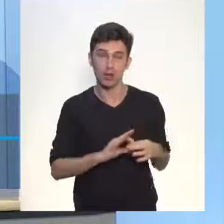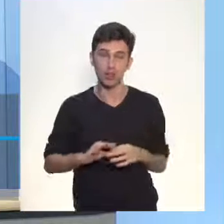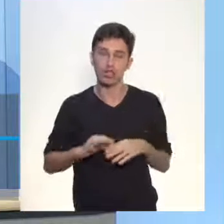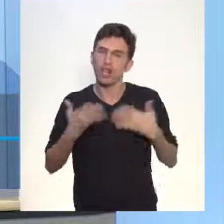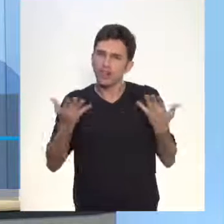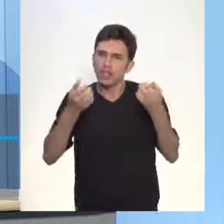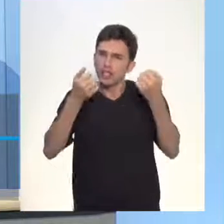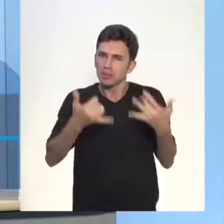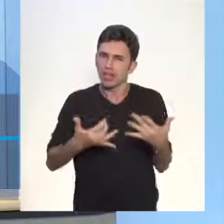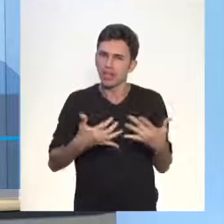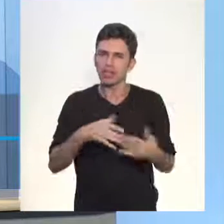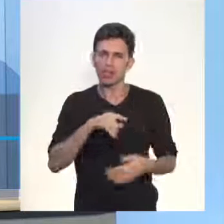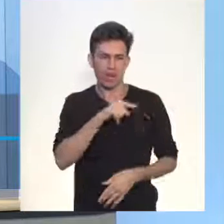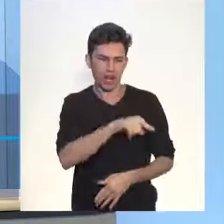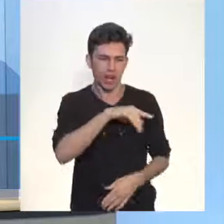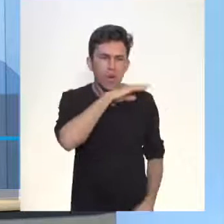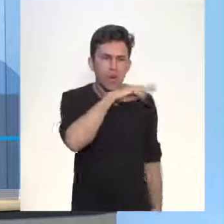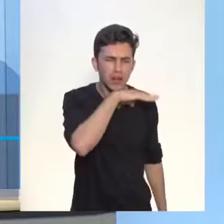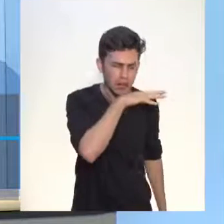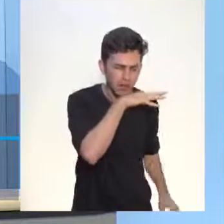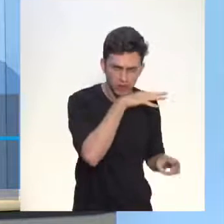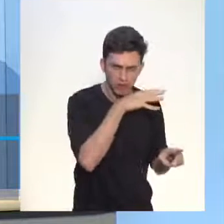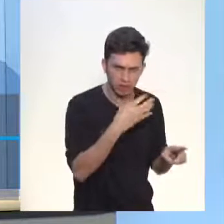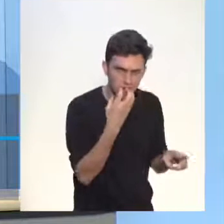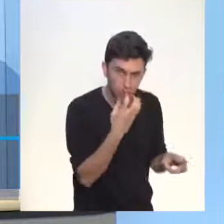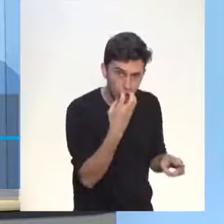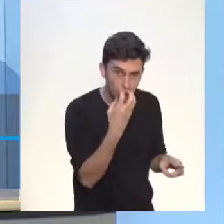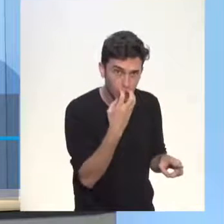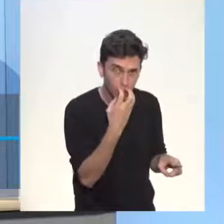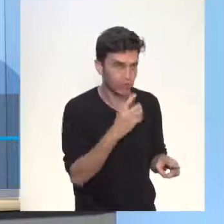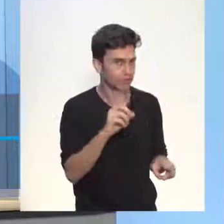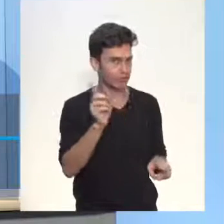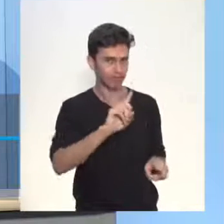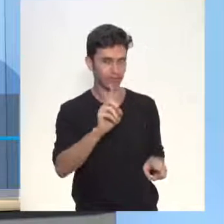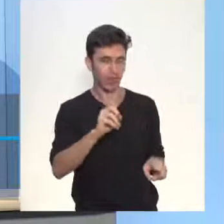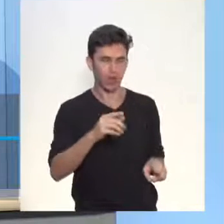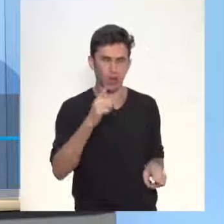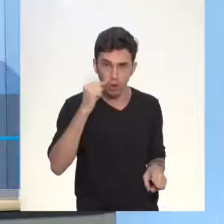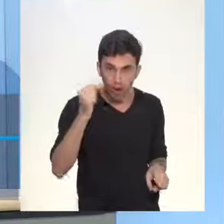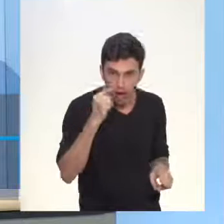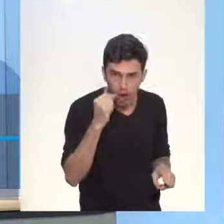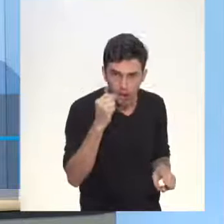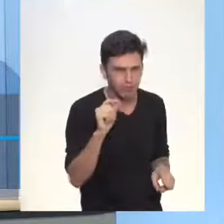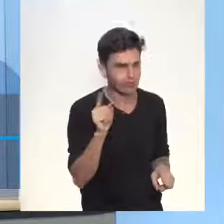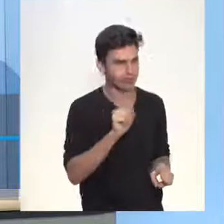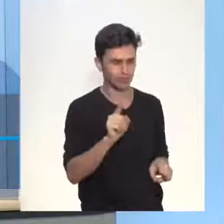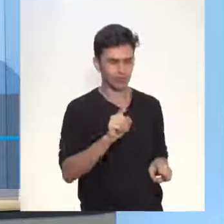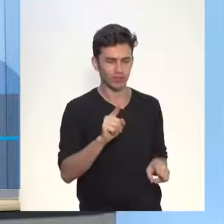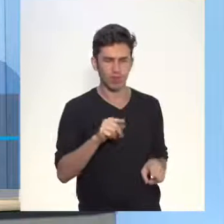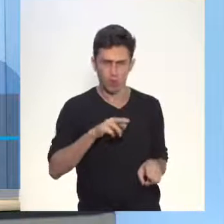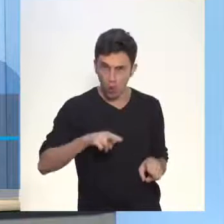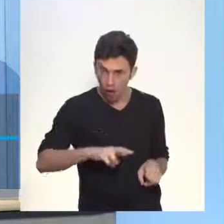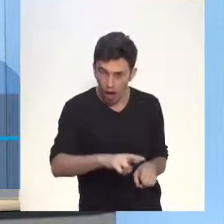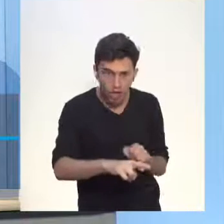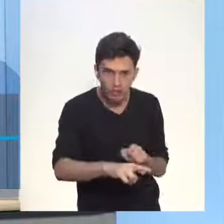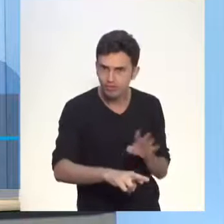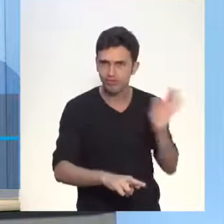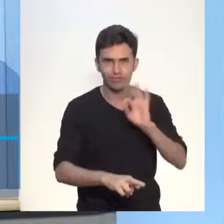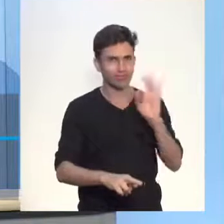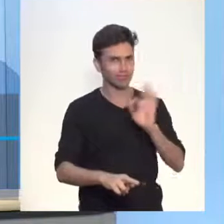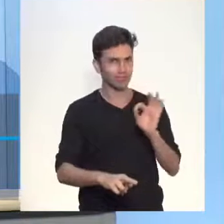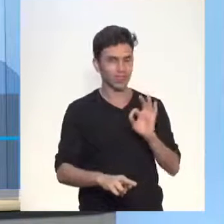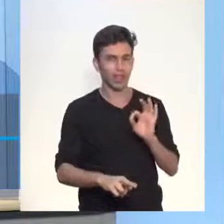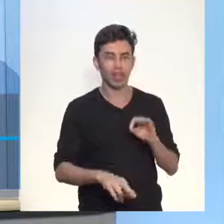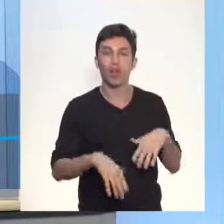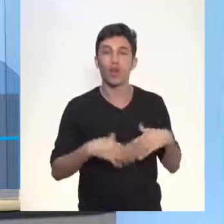nós assim no poema, né? O bicho não era um cão, o bicho não era um gato. O bicho não era um rato. Aí você estava